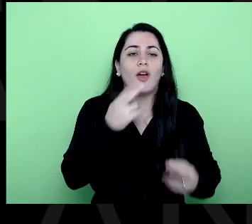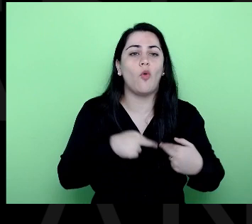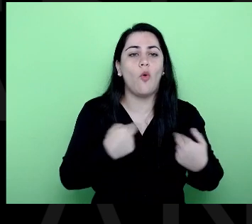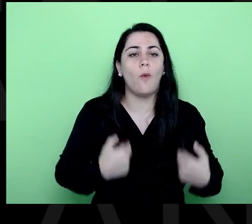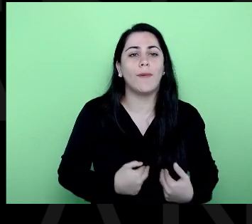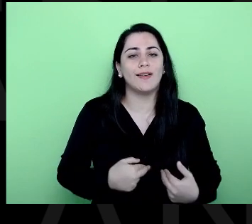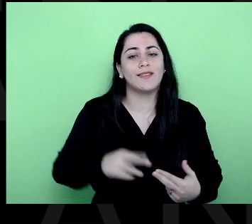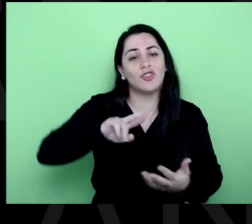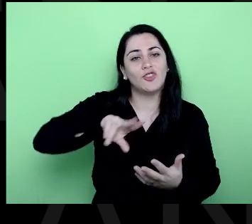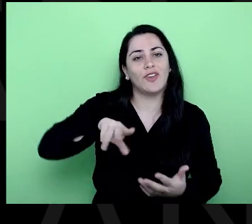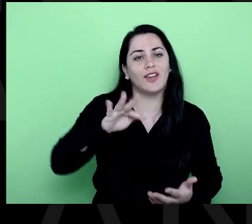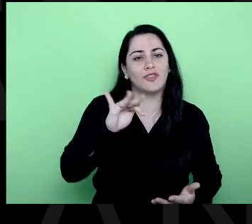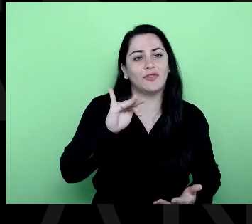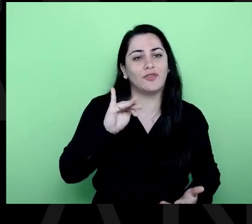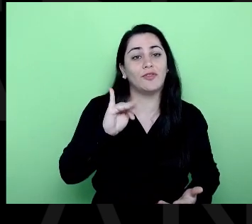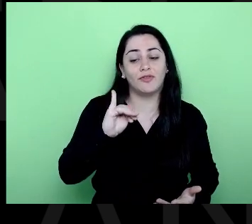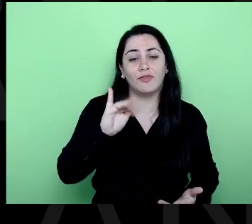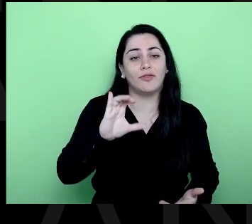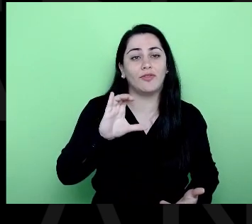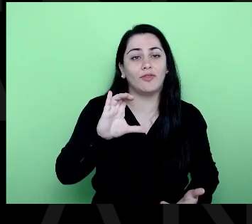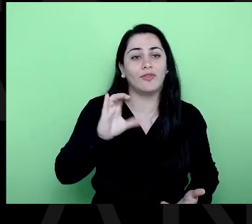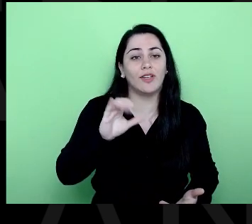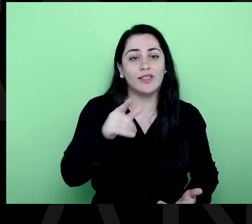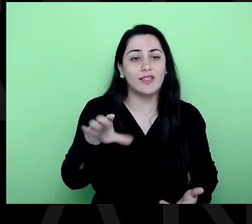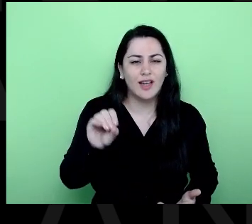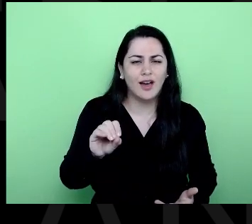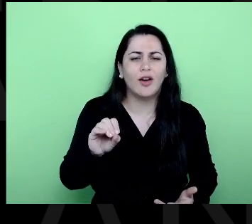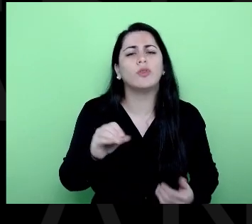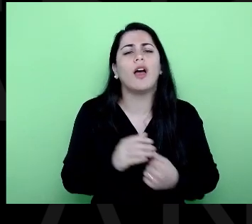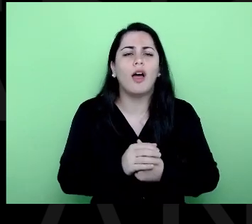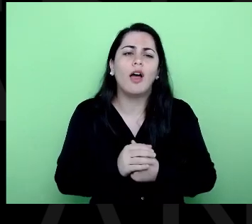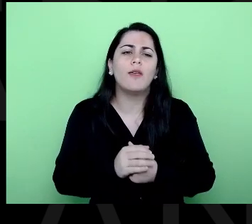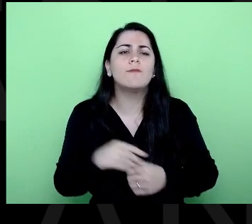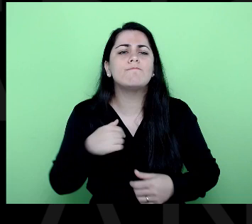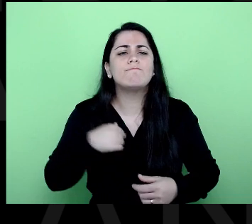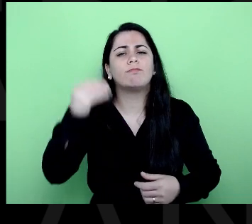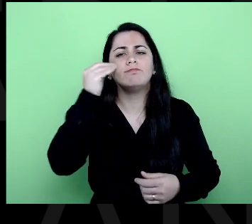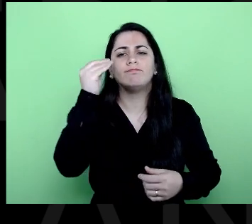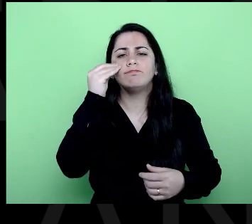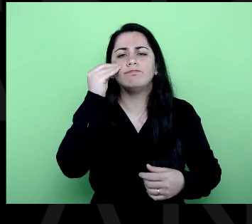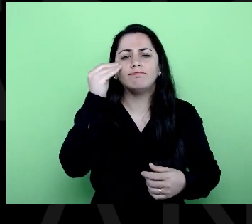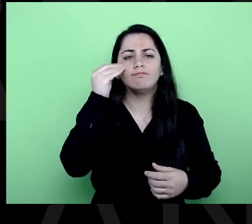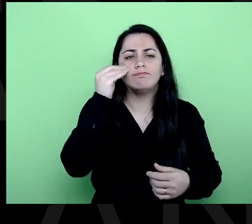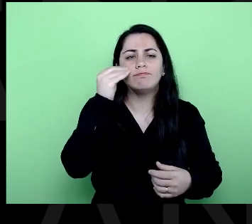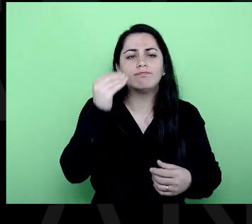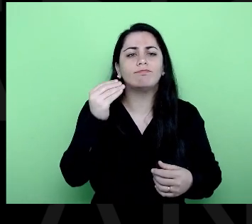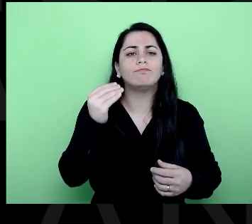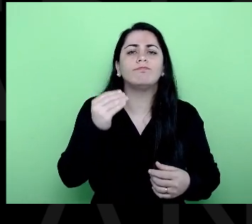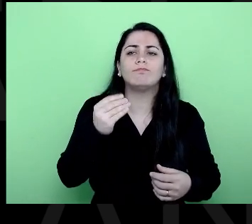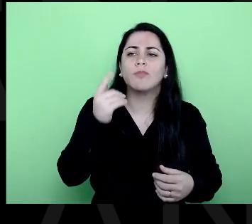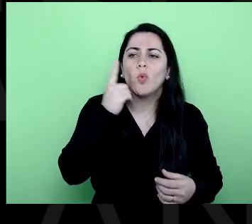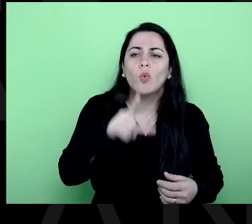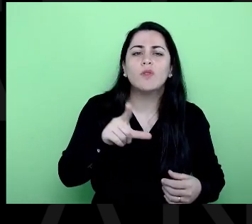né? Então, eu me inspirei muito por aí, assim, sabe? Para eu tentar ter um, sabe, um respiro,